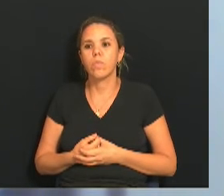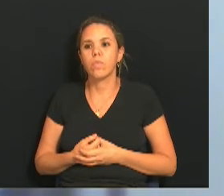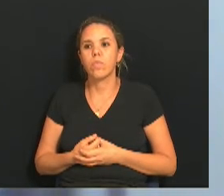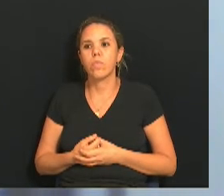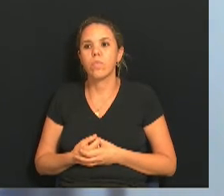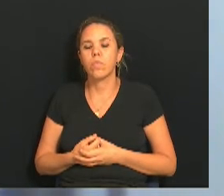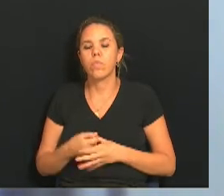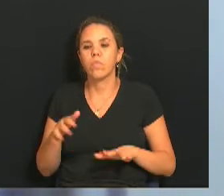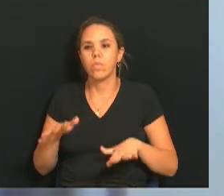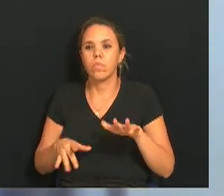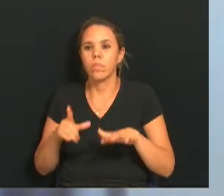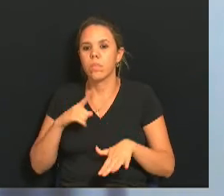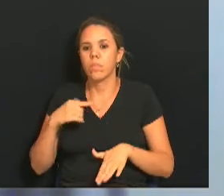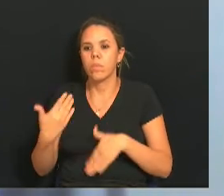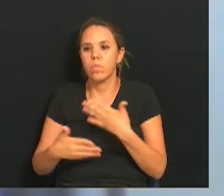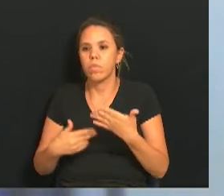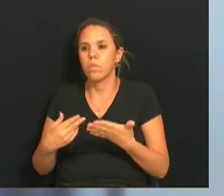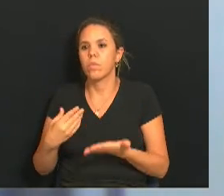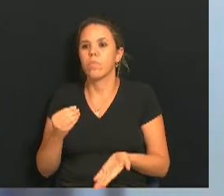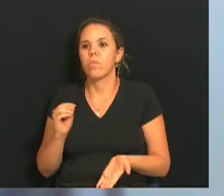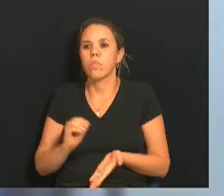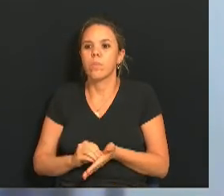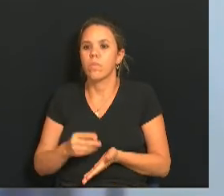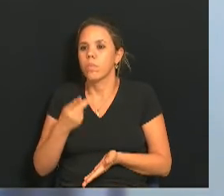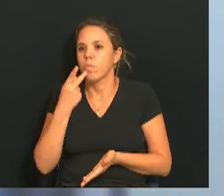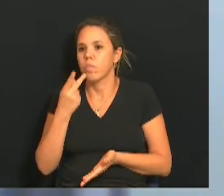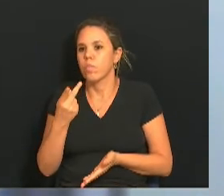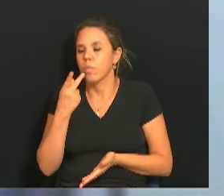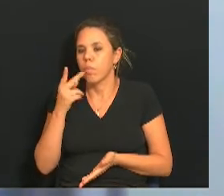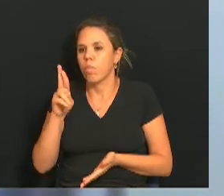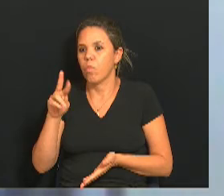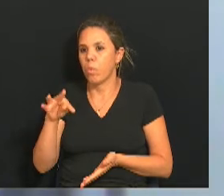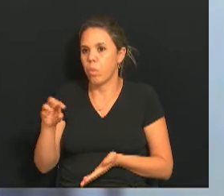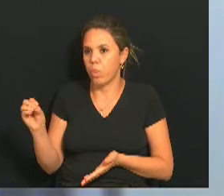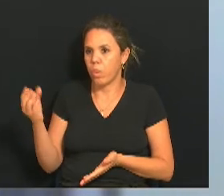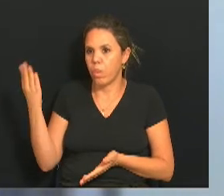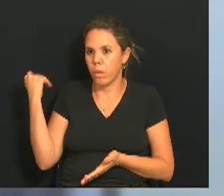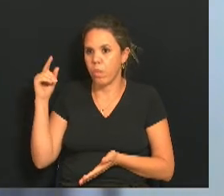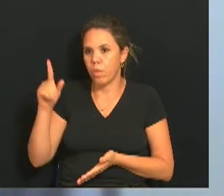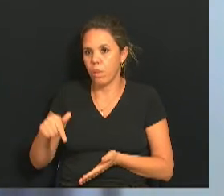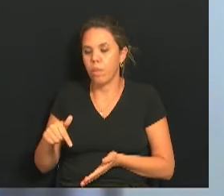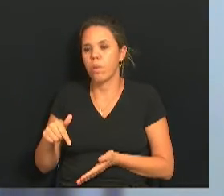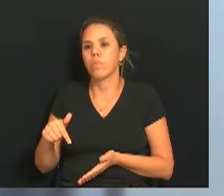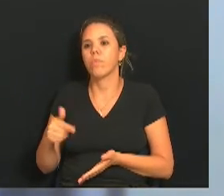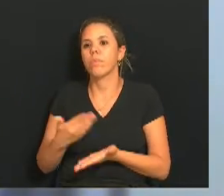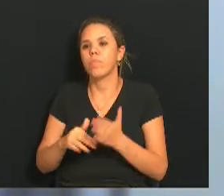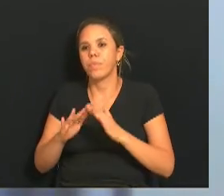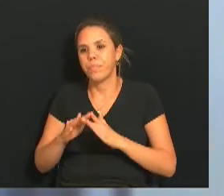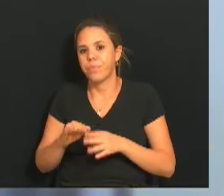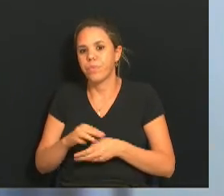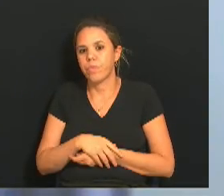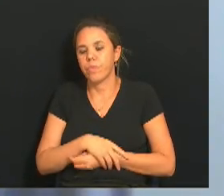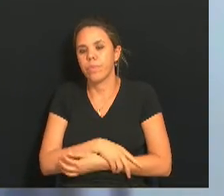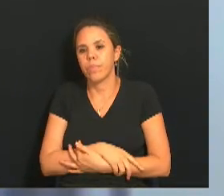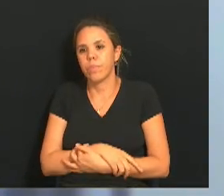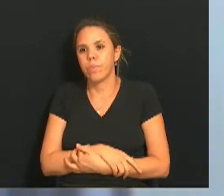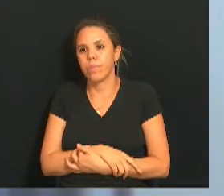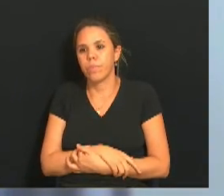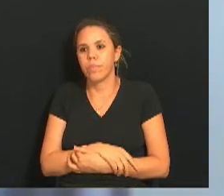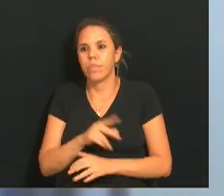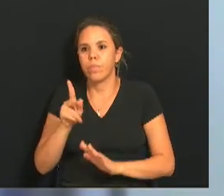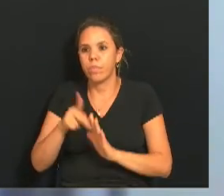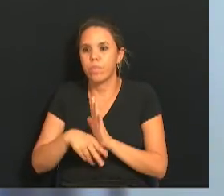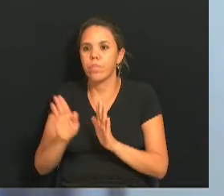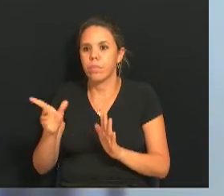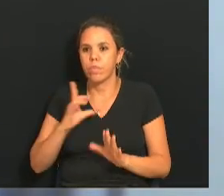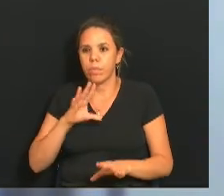talvez tenha passado despercebido na fala do Renato, que à época era presidente do Conselho das Escolas, o projeto já